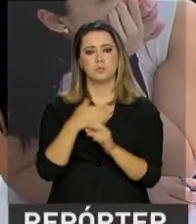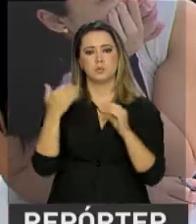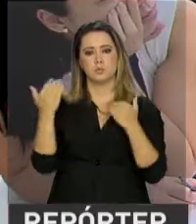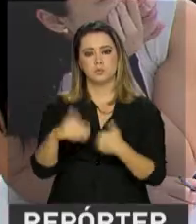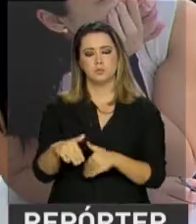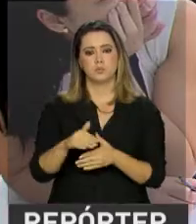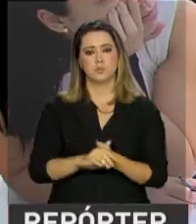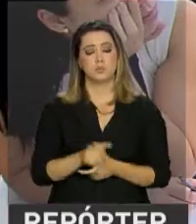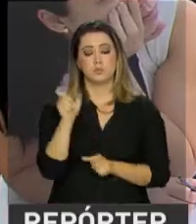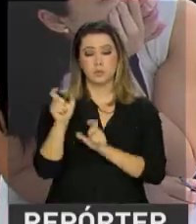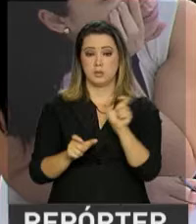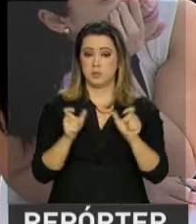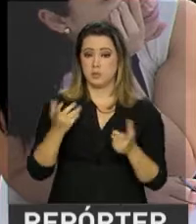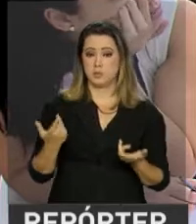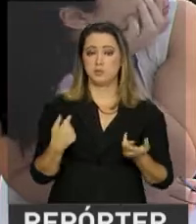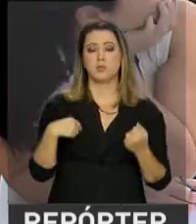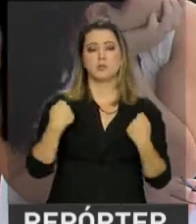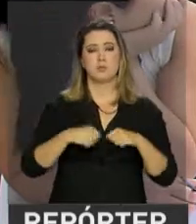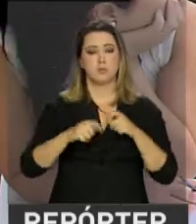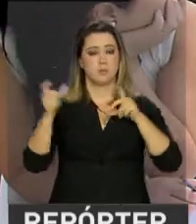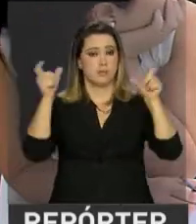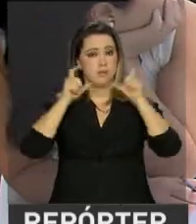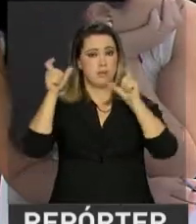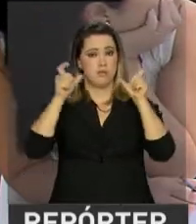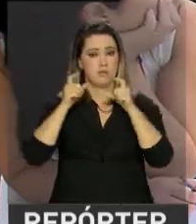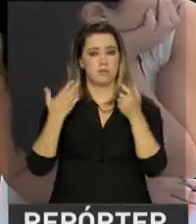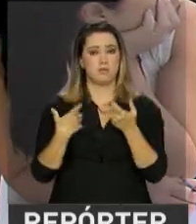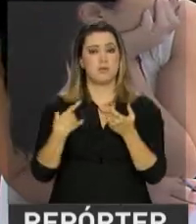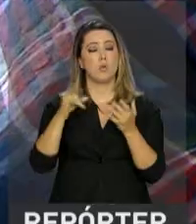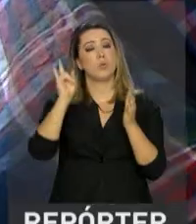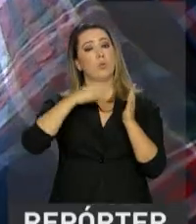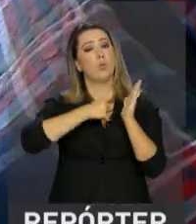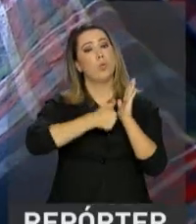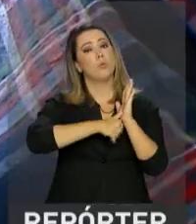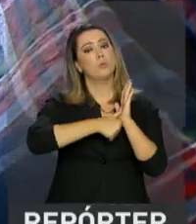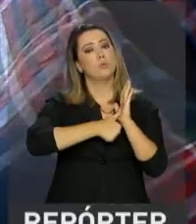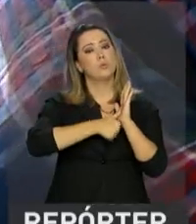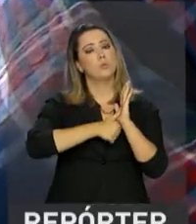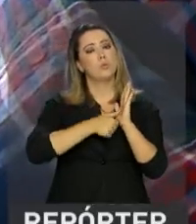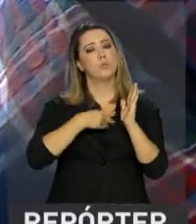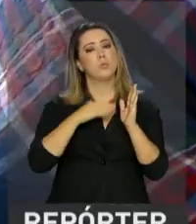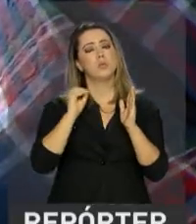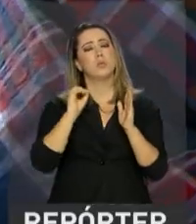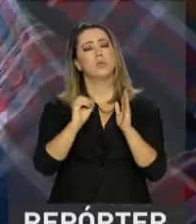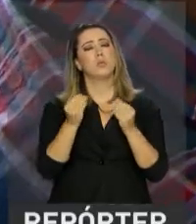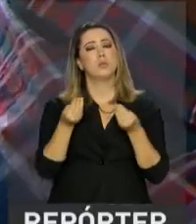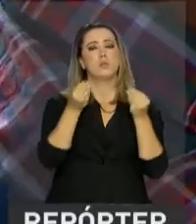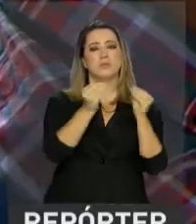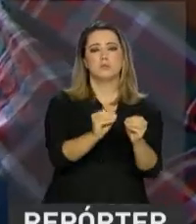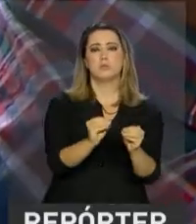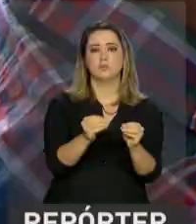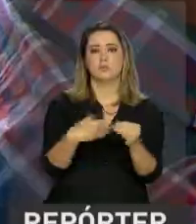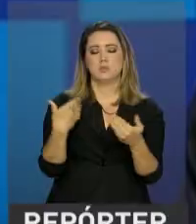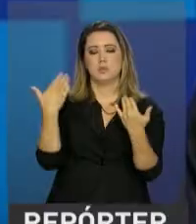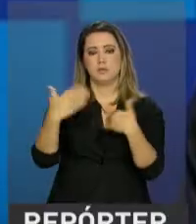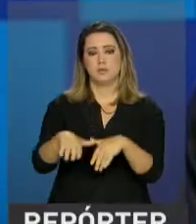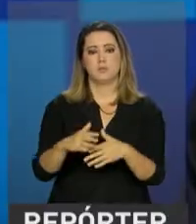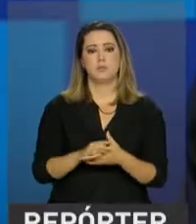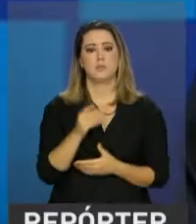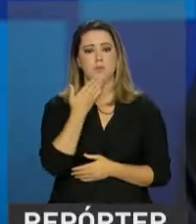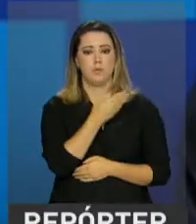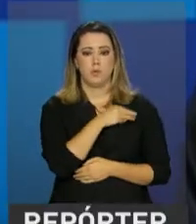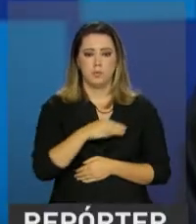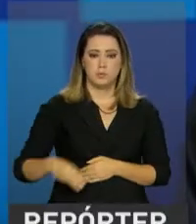os candidatos também devem ficar atentos todos os documentos e materiais necessários para os dias das provas o